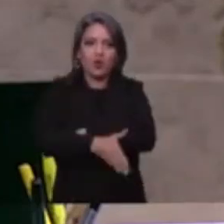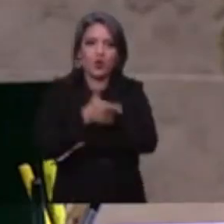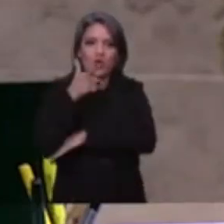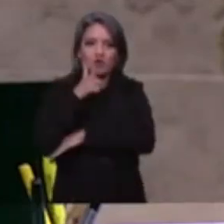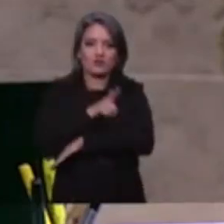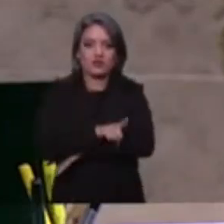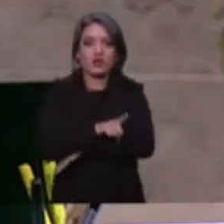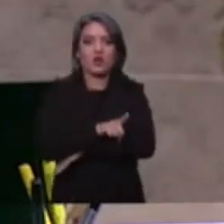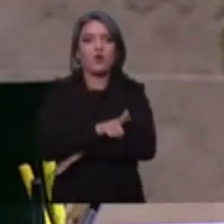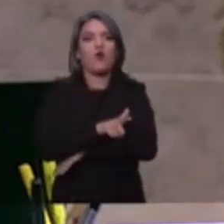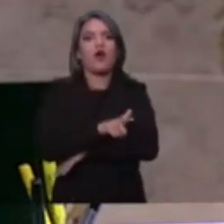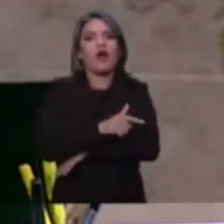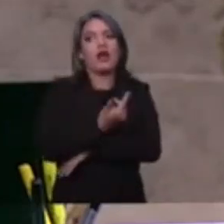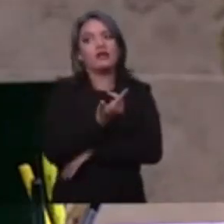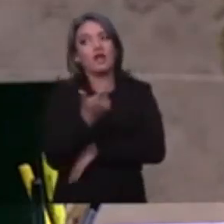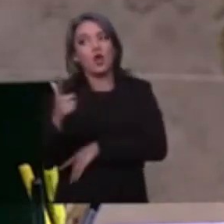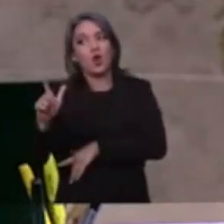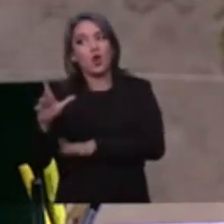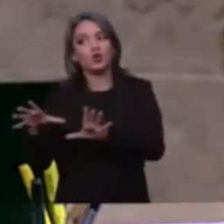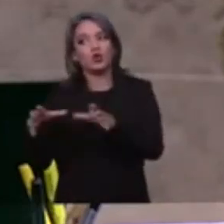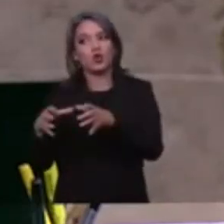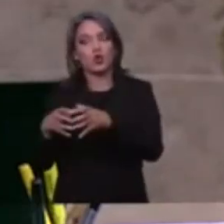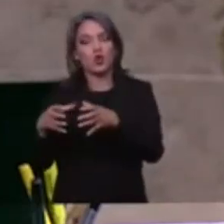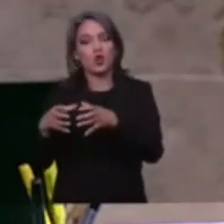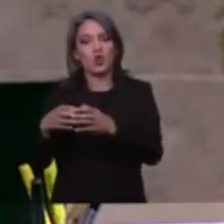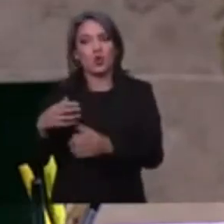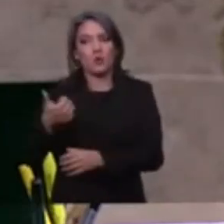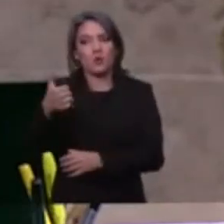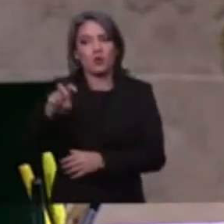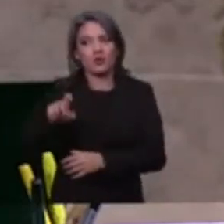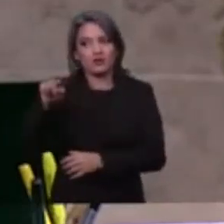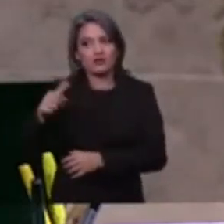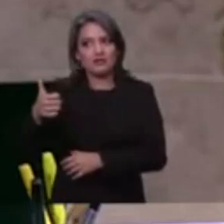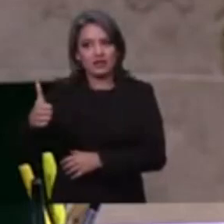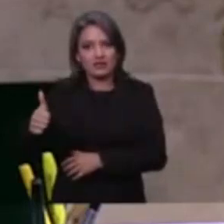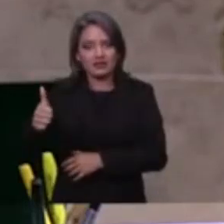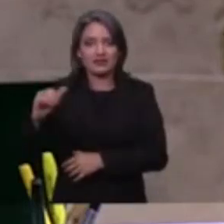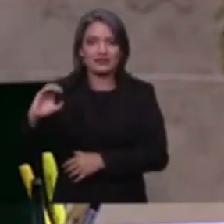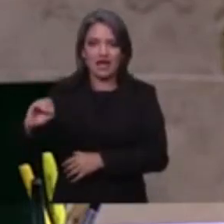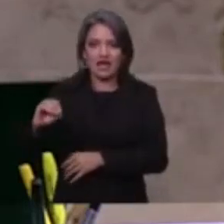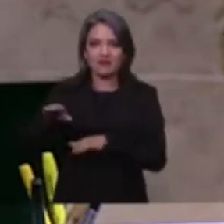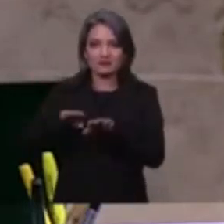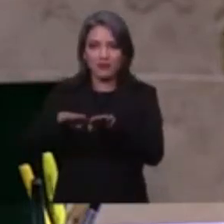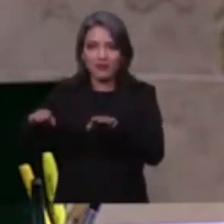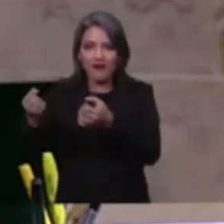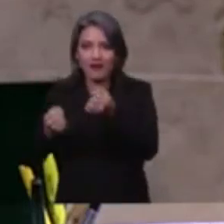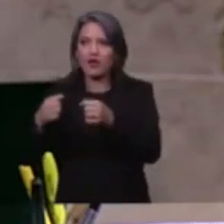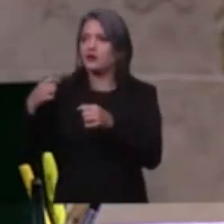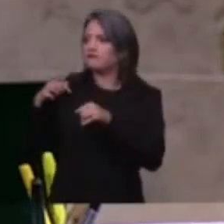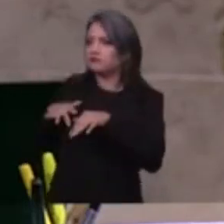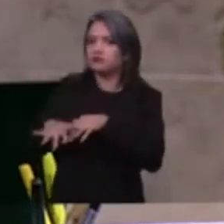enquanto outro grupo, às 15h10, invade o estacionamento e a parte de trás do Palácio do